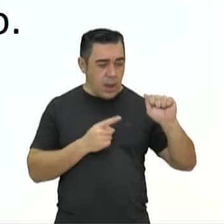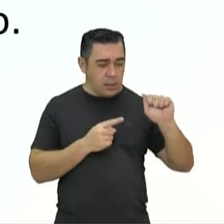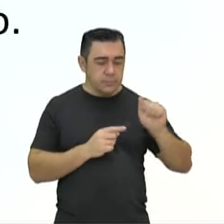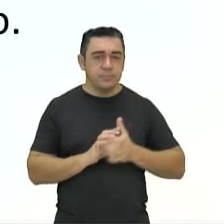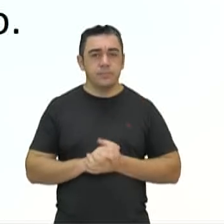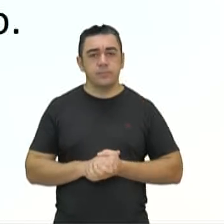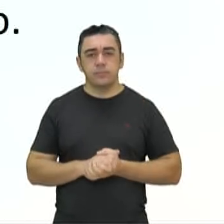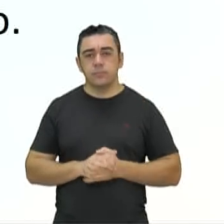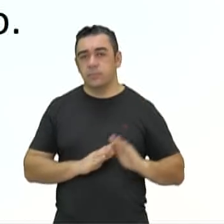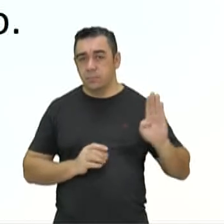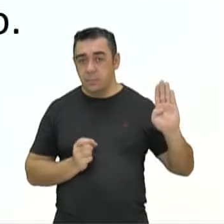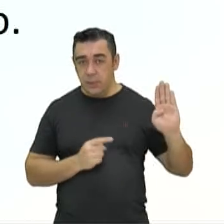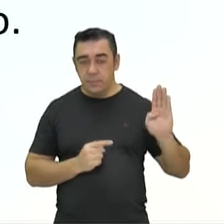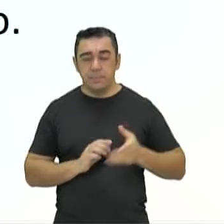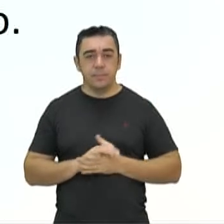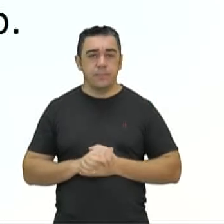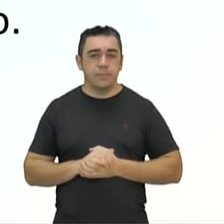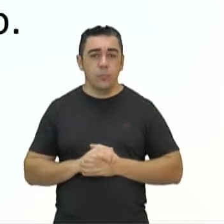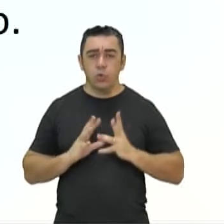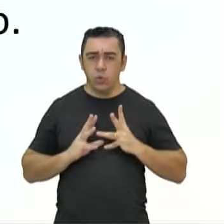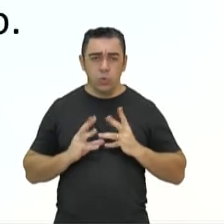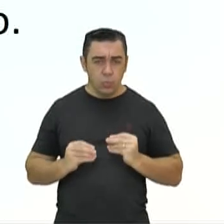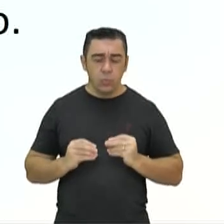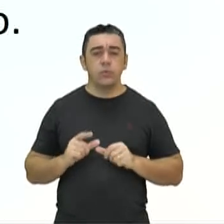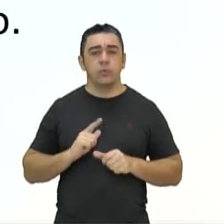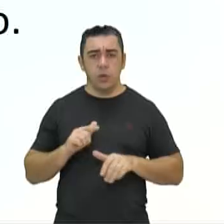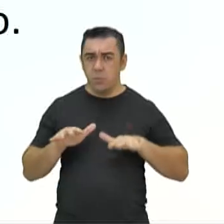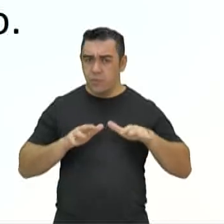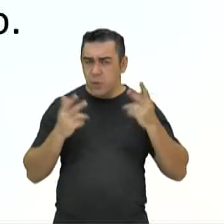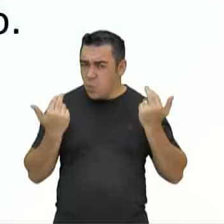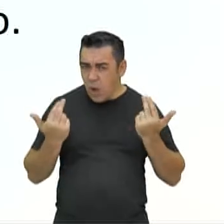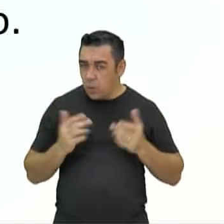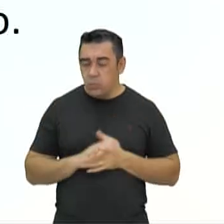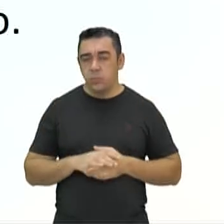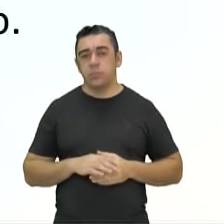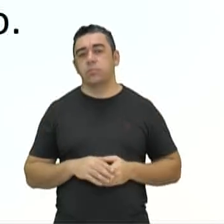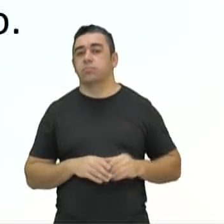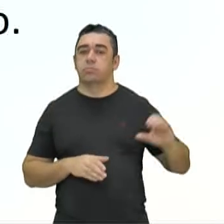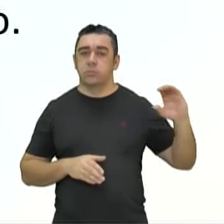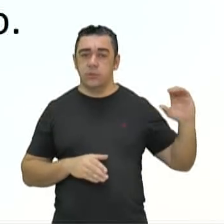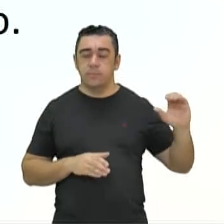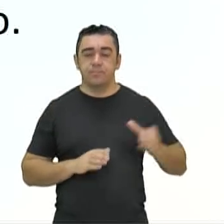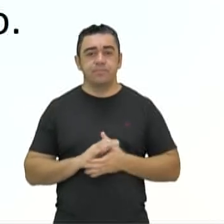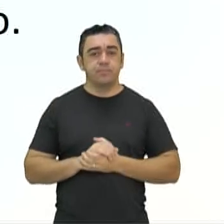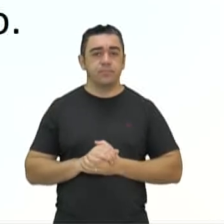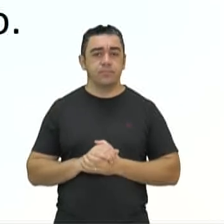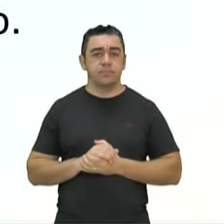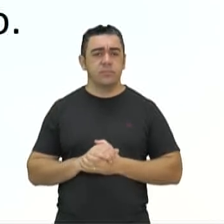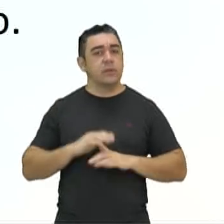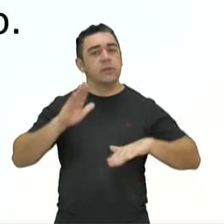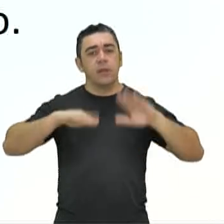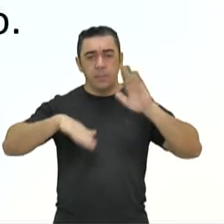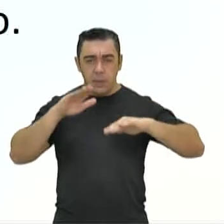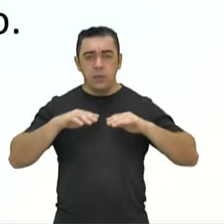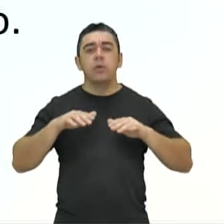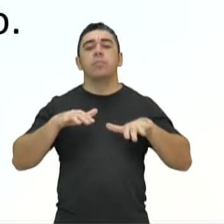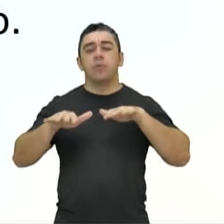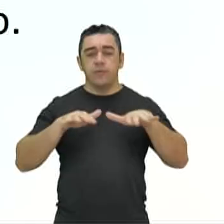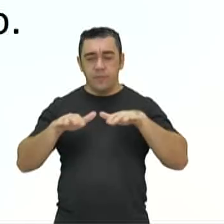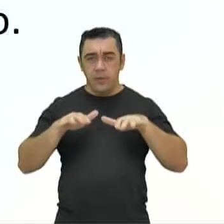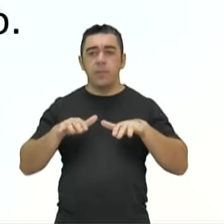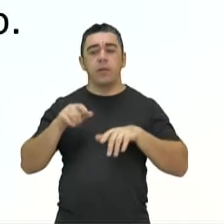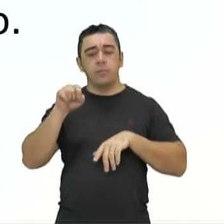isso? Letra B, todas as peças têm o mesmo movimento? Letra C, depende do movimento das